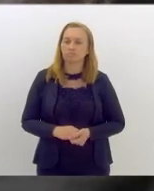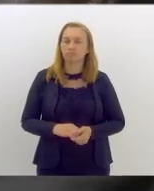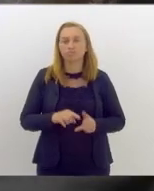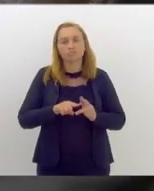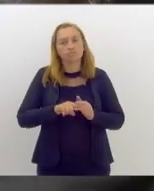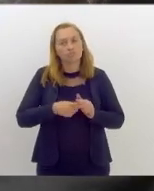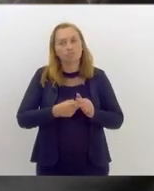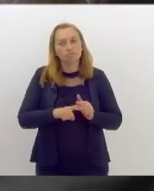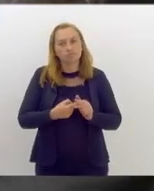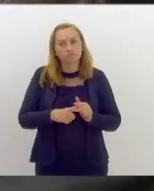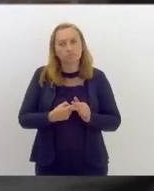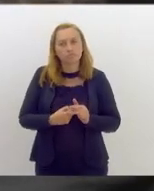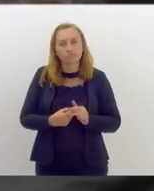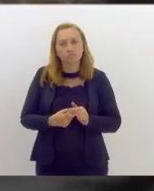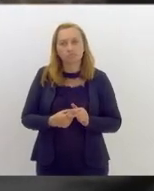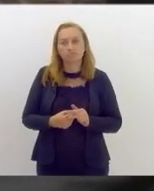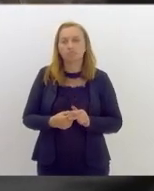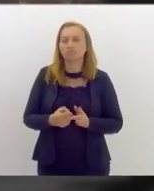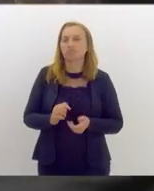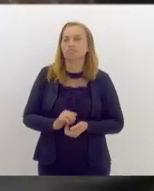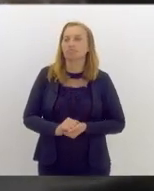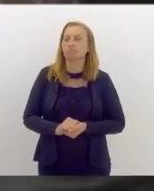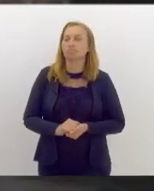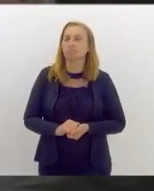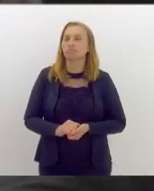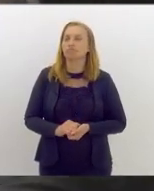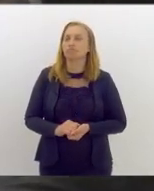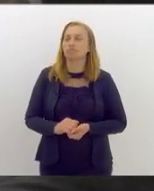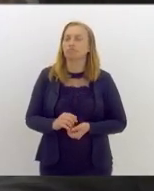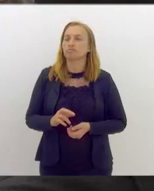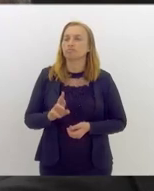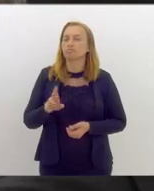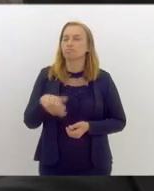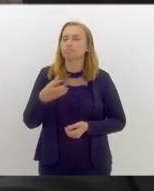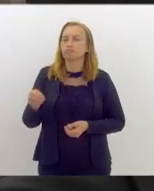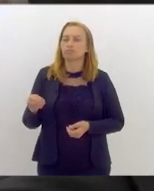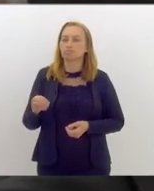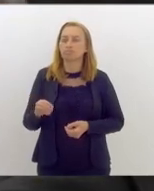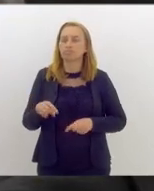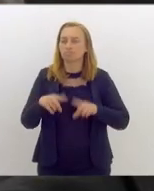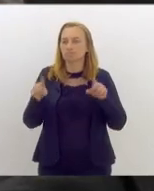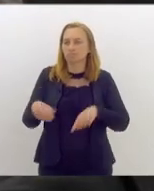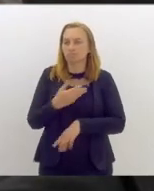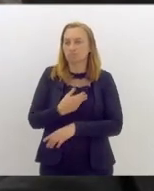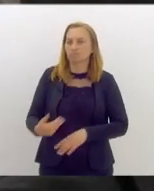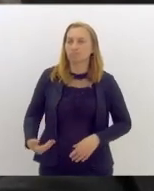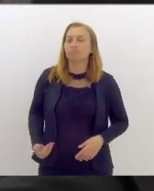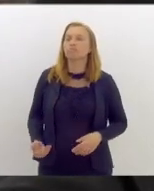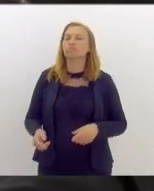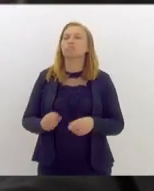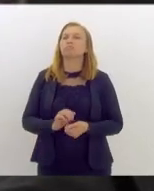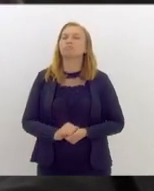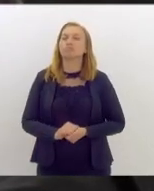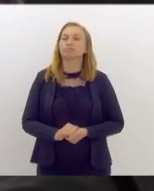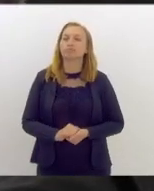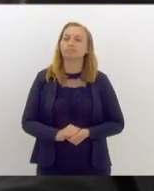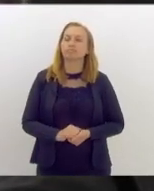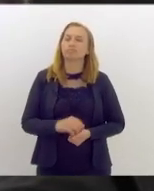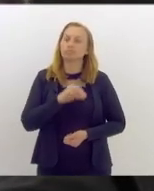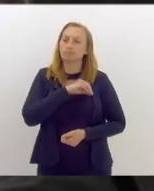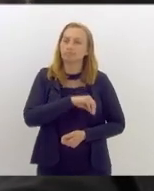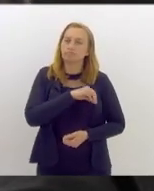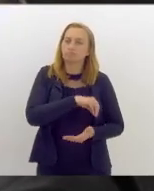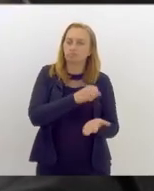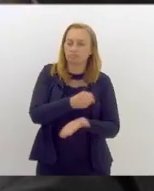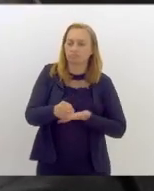reajuste e incidirá sobre a remuneração do servidor assim Considerando o seu salário